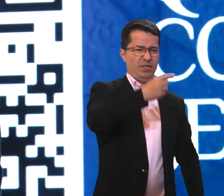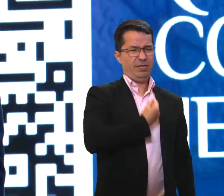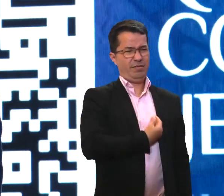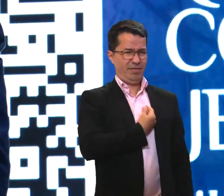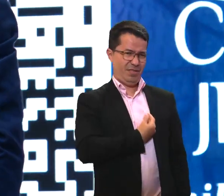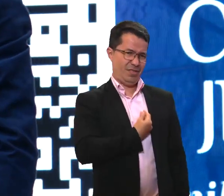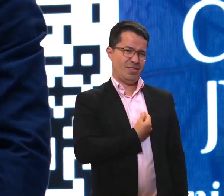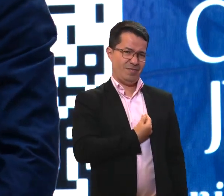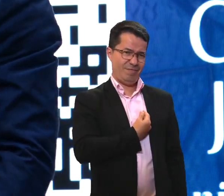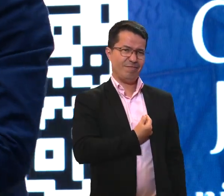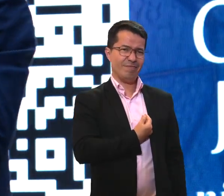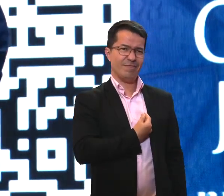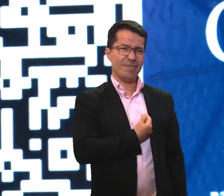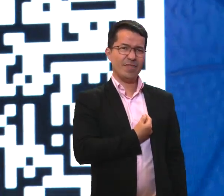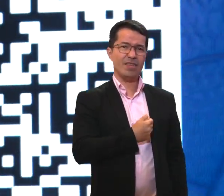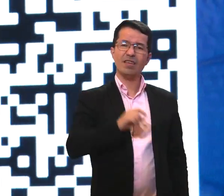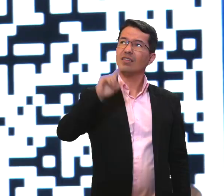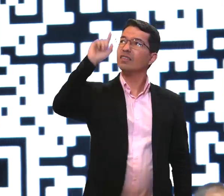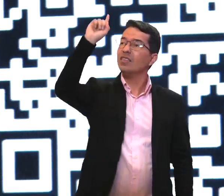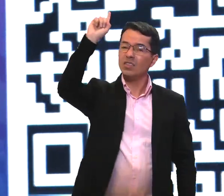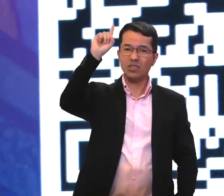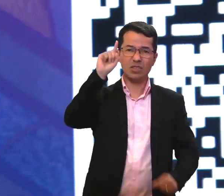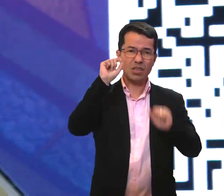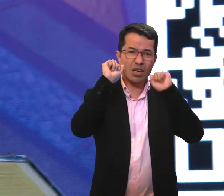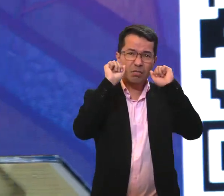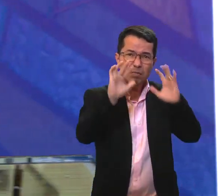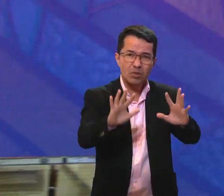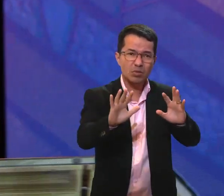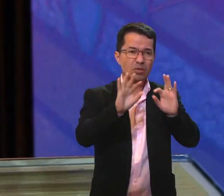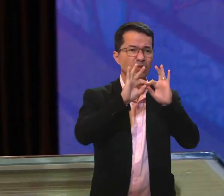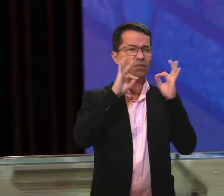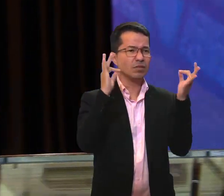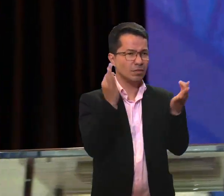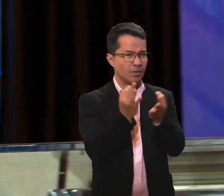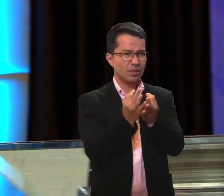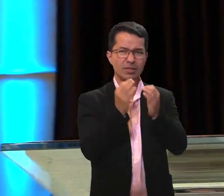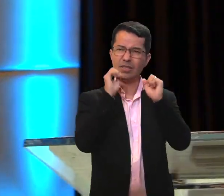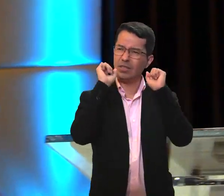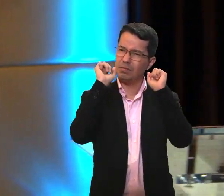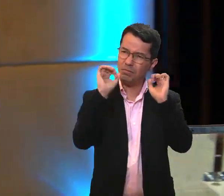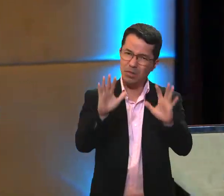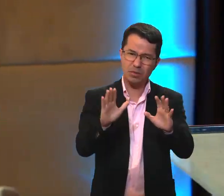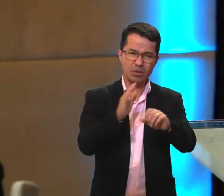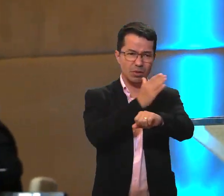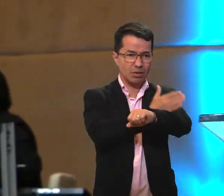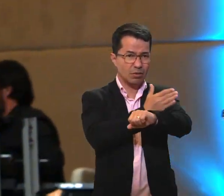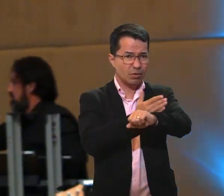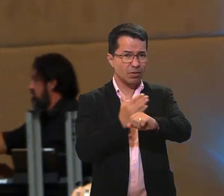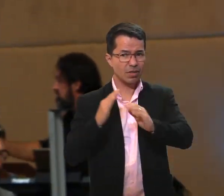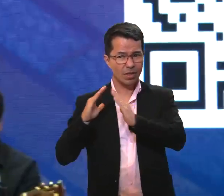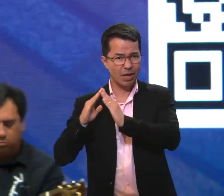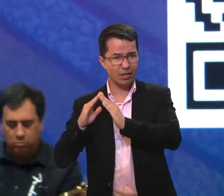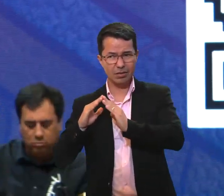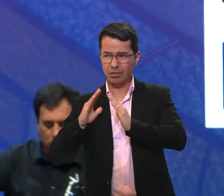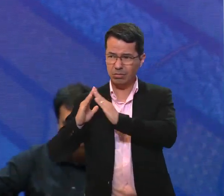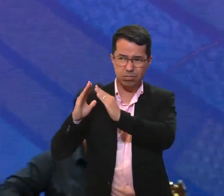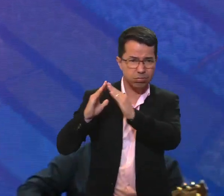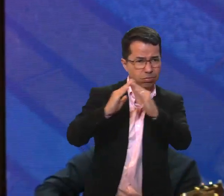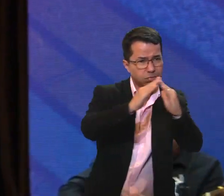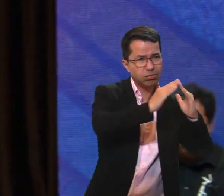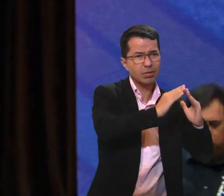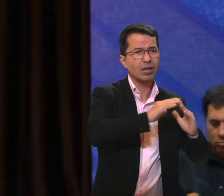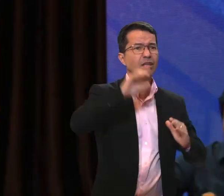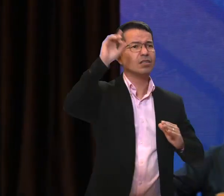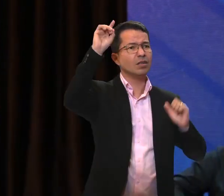curar a nossa casa, o bairro onde moramos. Ele pode sarar o